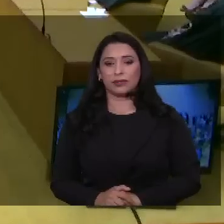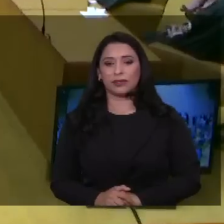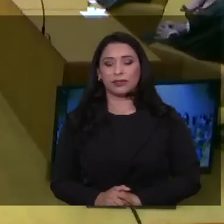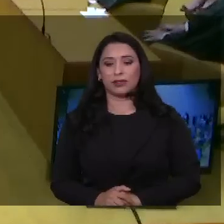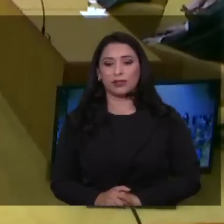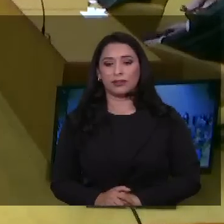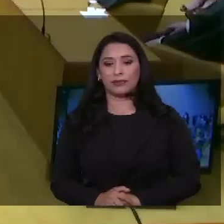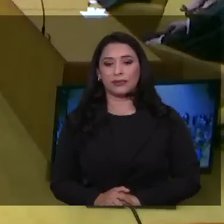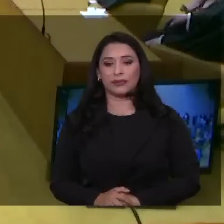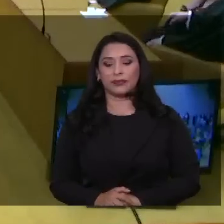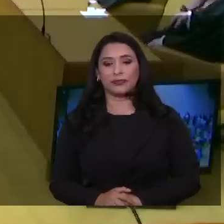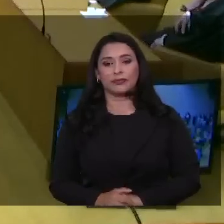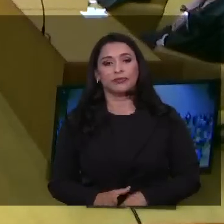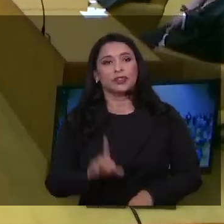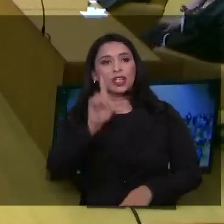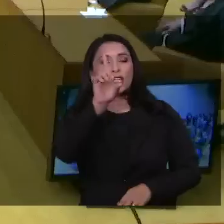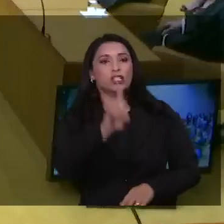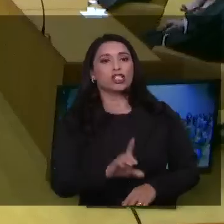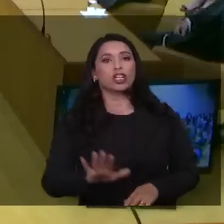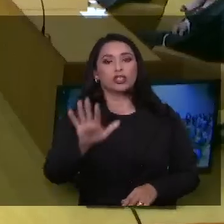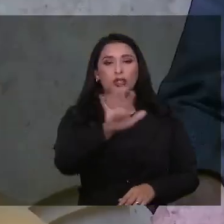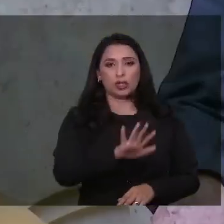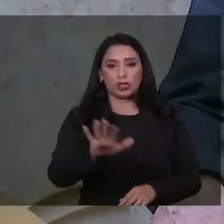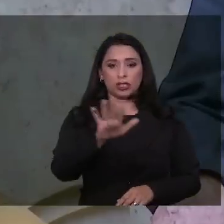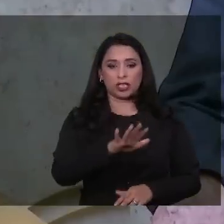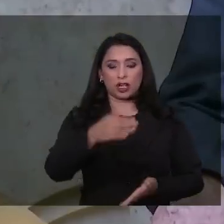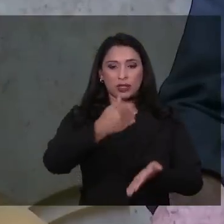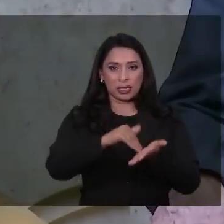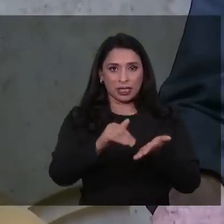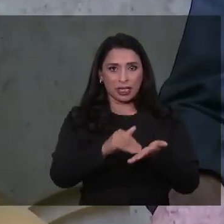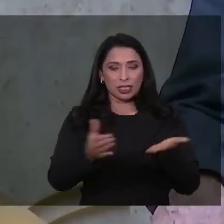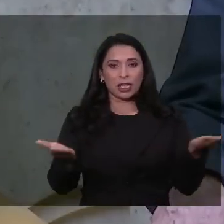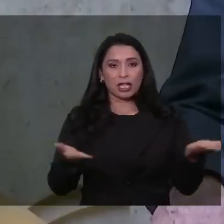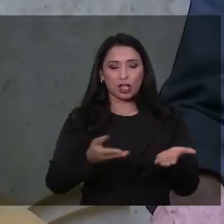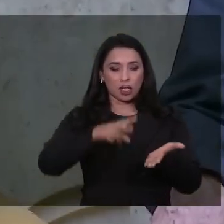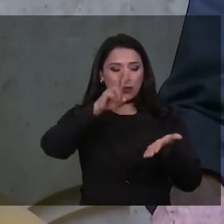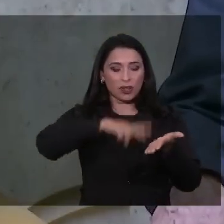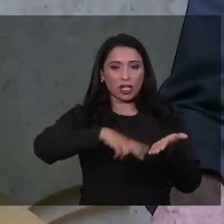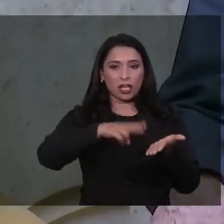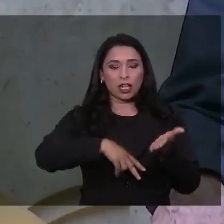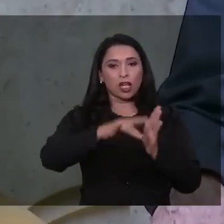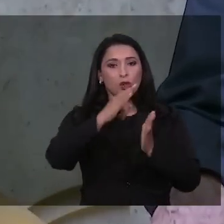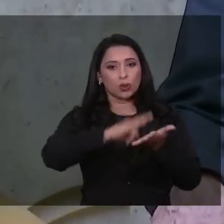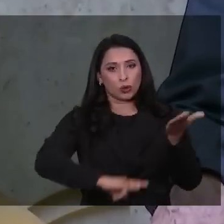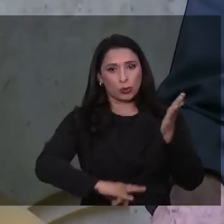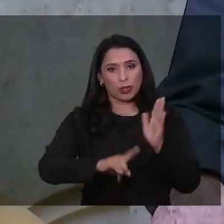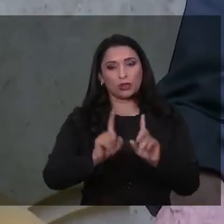O senhor diretor-geral da Secretaria do Tribunal fará a leitura do termo de posse.